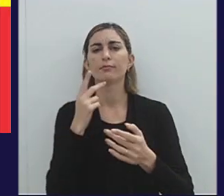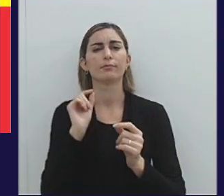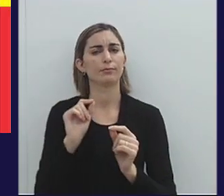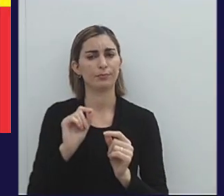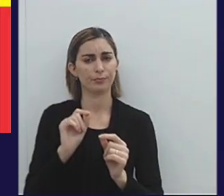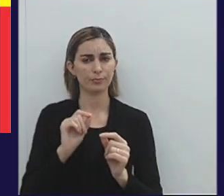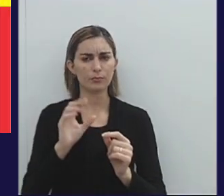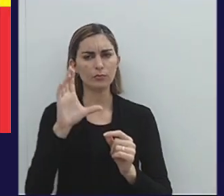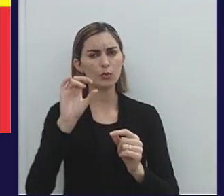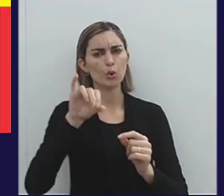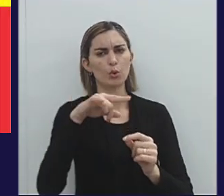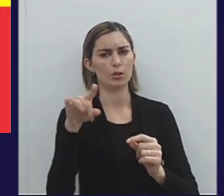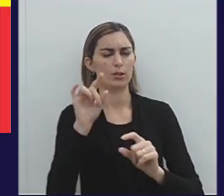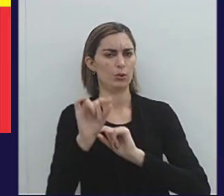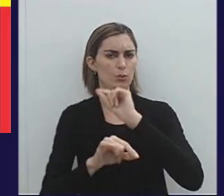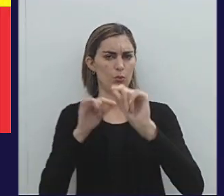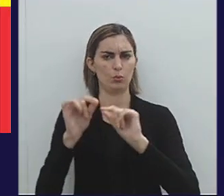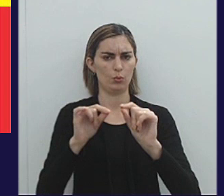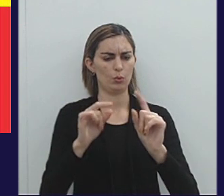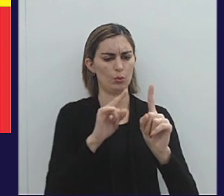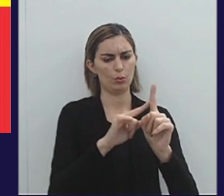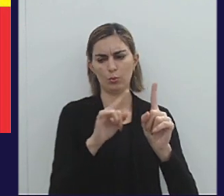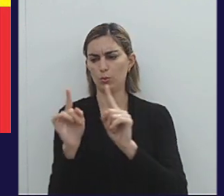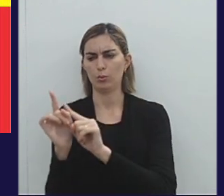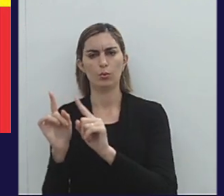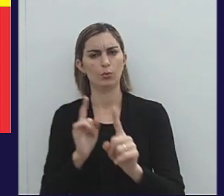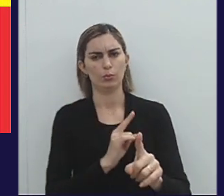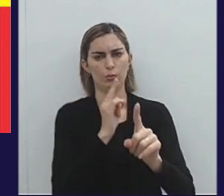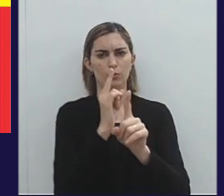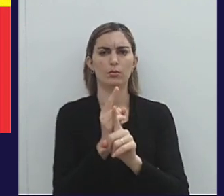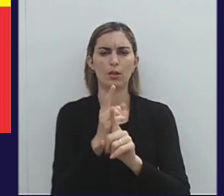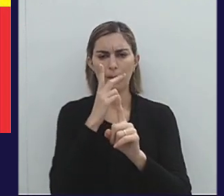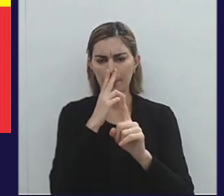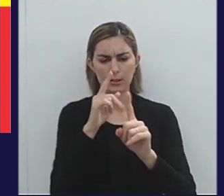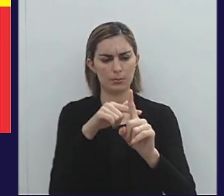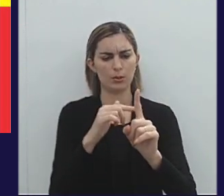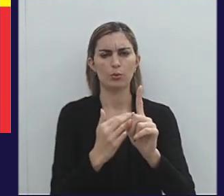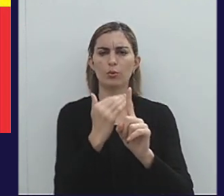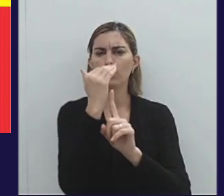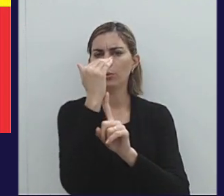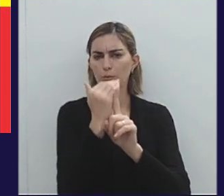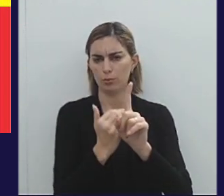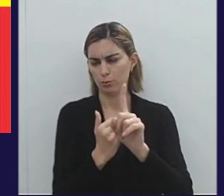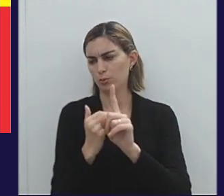vai ser a condição em que um corpo ele se encontra na mesma